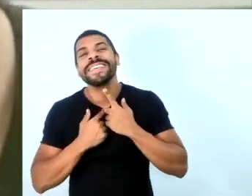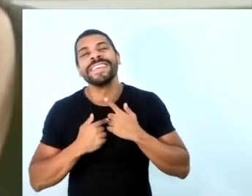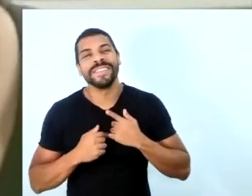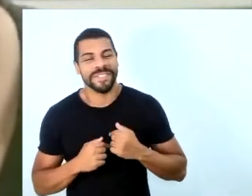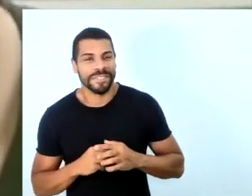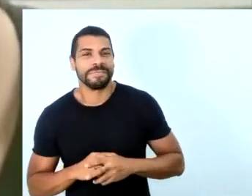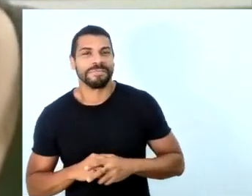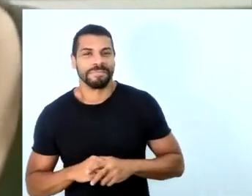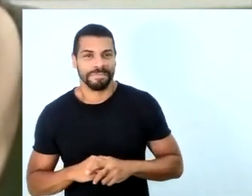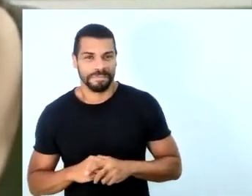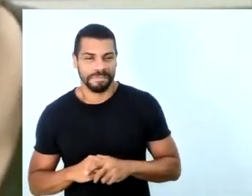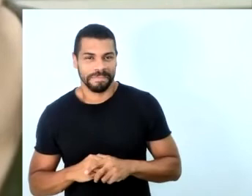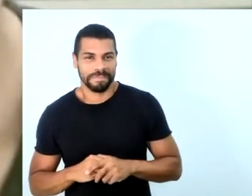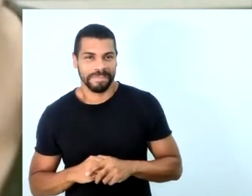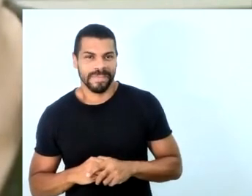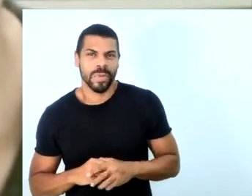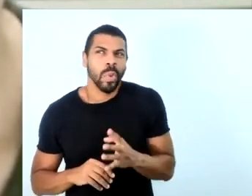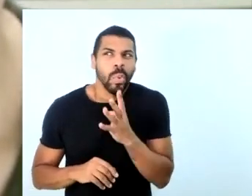muito grande